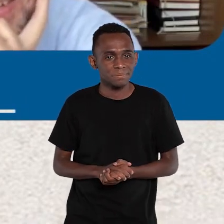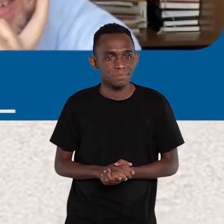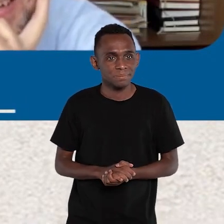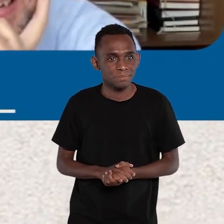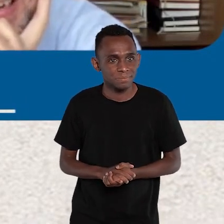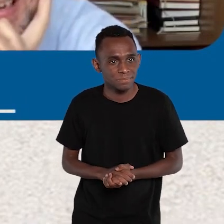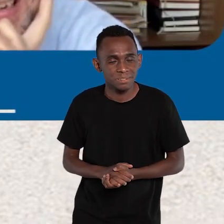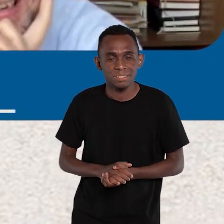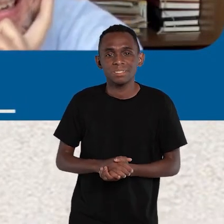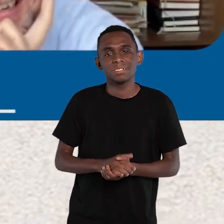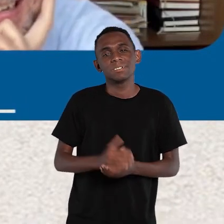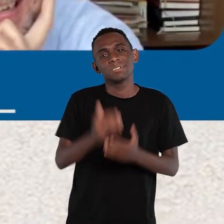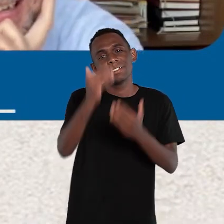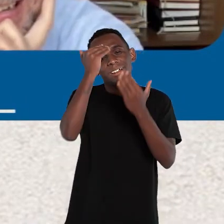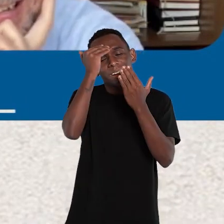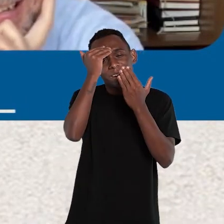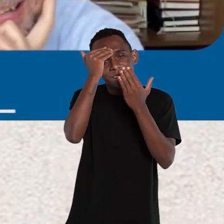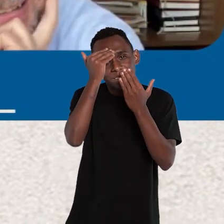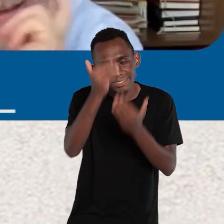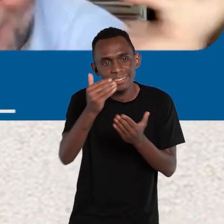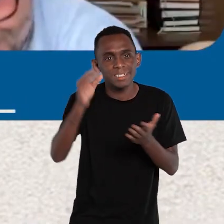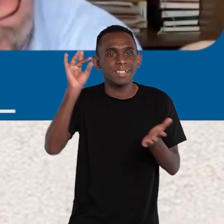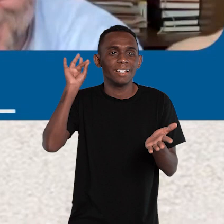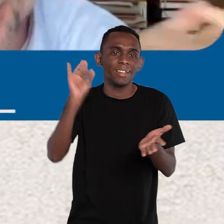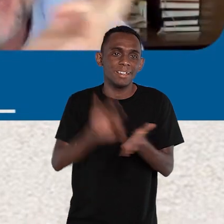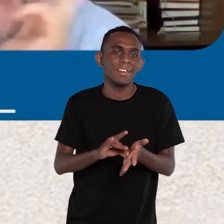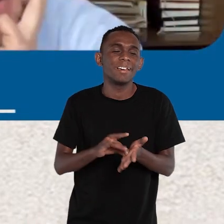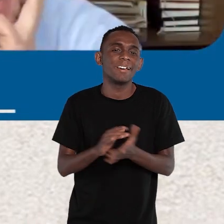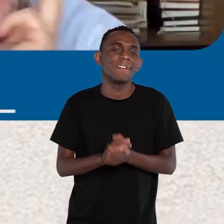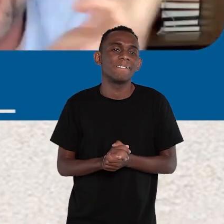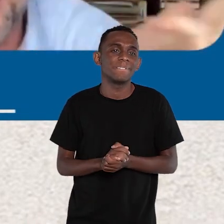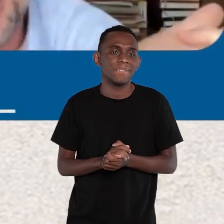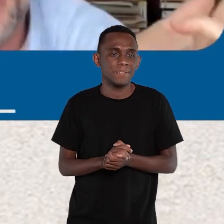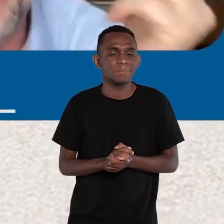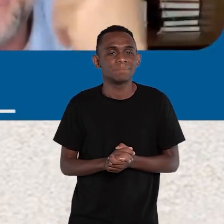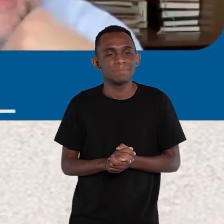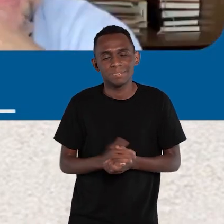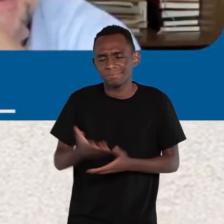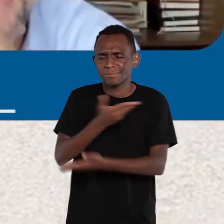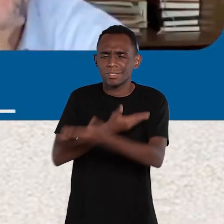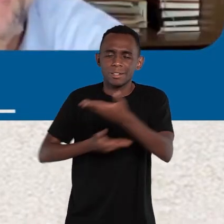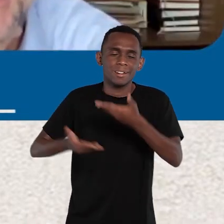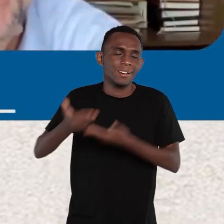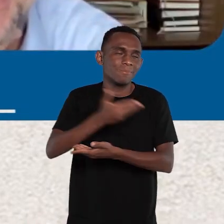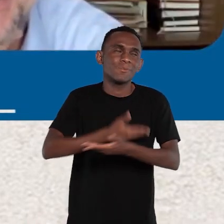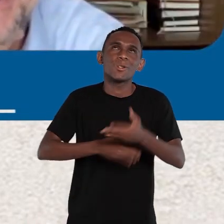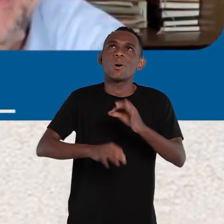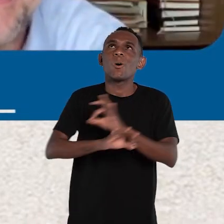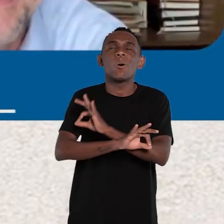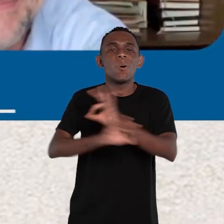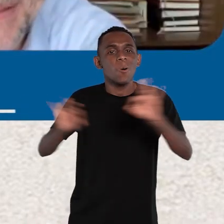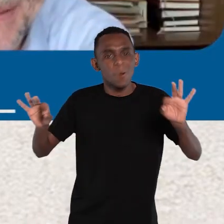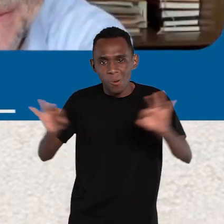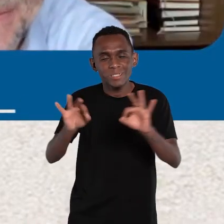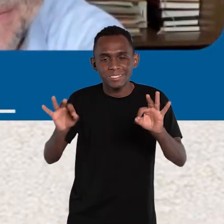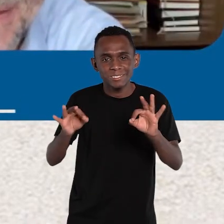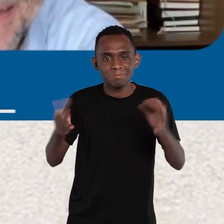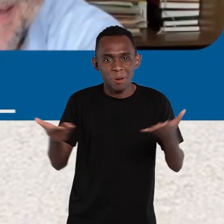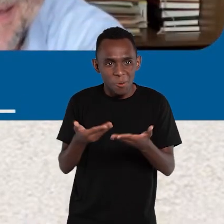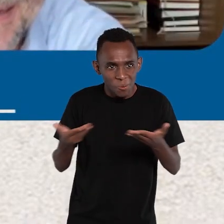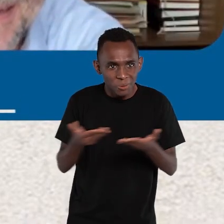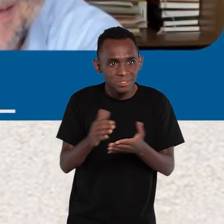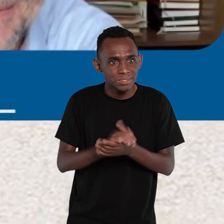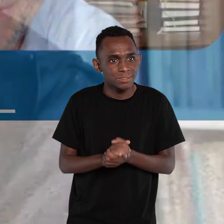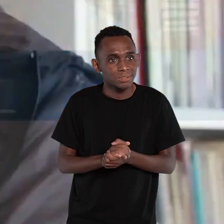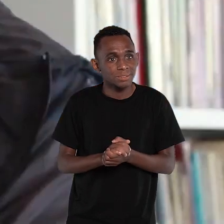Ô, meu querido amigo, só tenho que te agradecer, viu? Falamos do livro, falamos da vida. Essa conversa agradabilíssima que nós tivemos